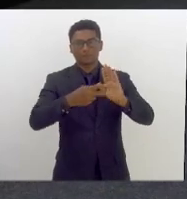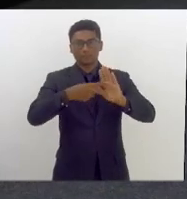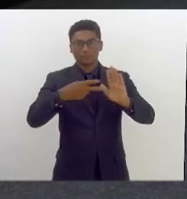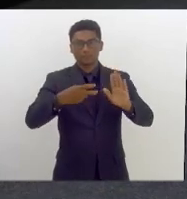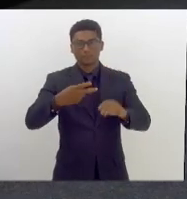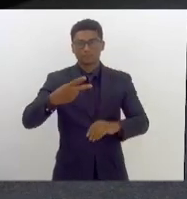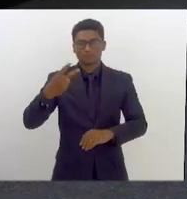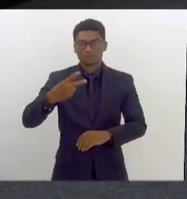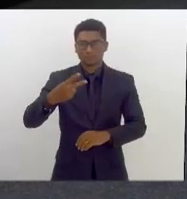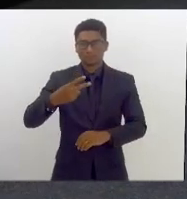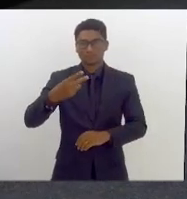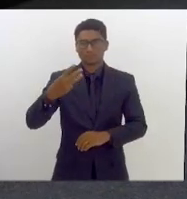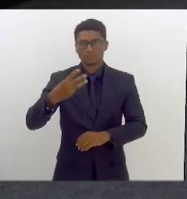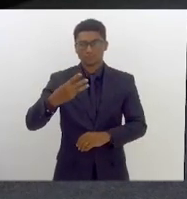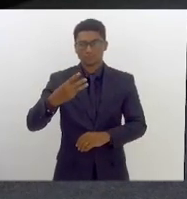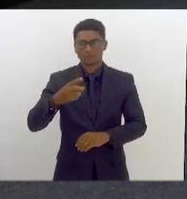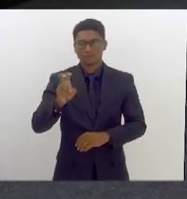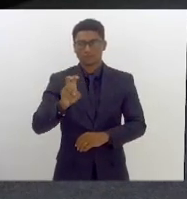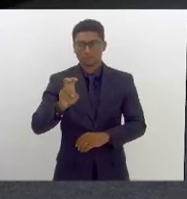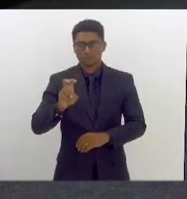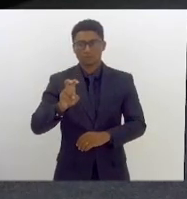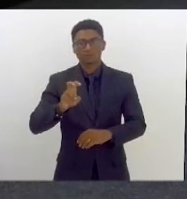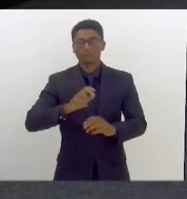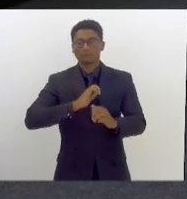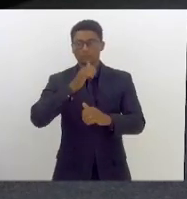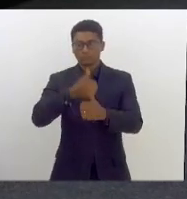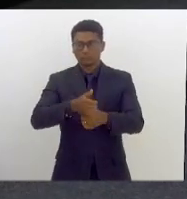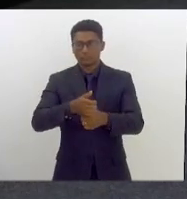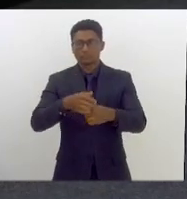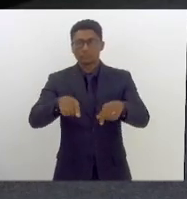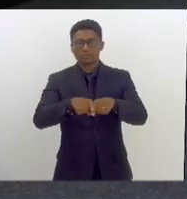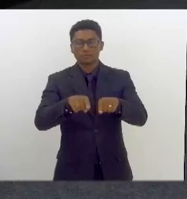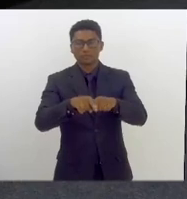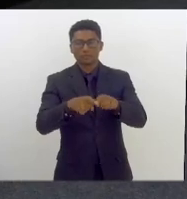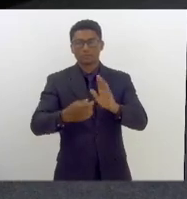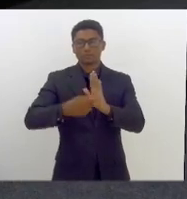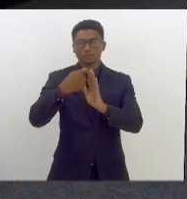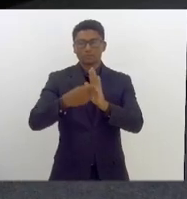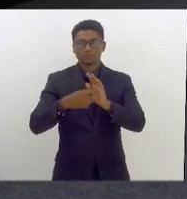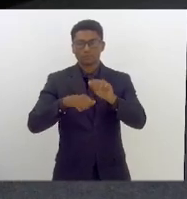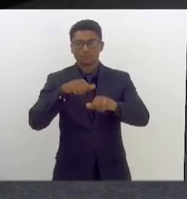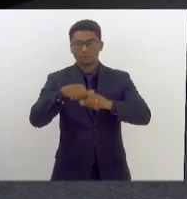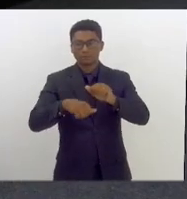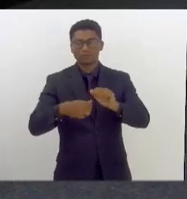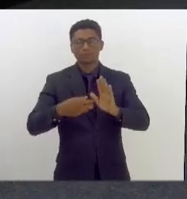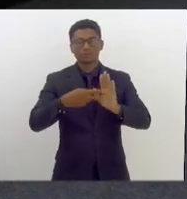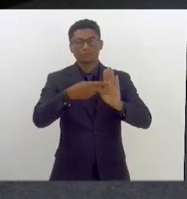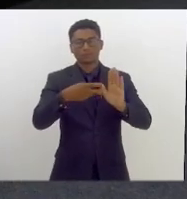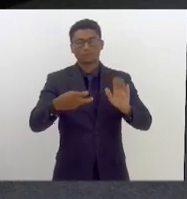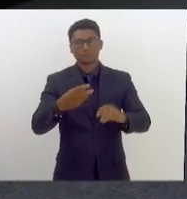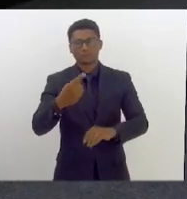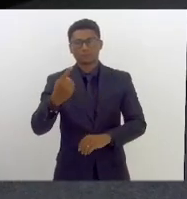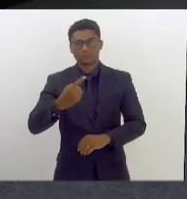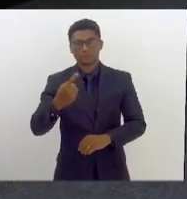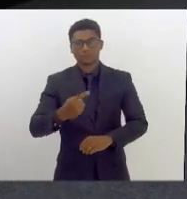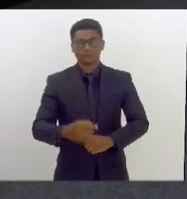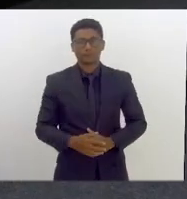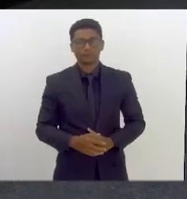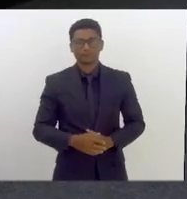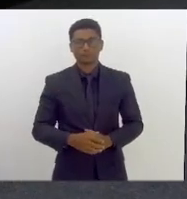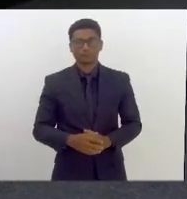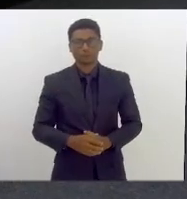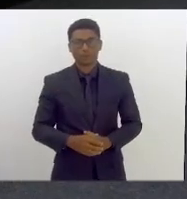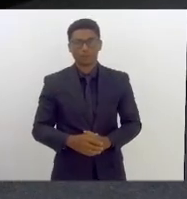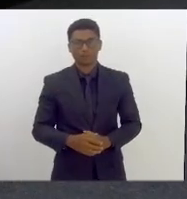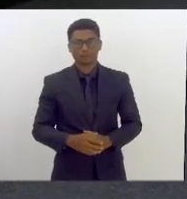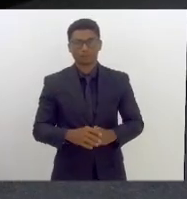2º, 3º e 5º e altera a redação do artigo 1º.